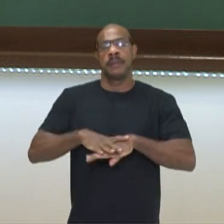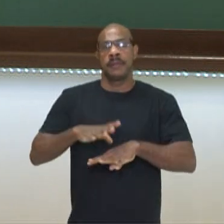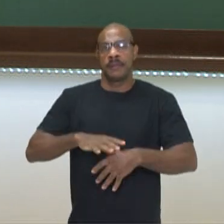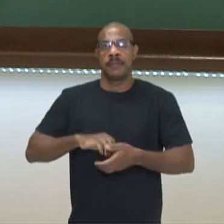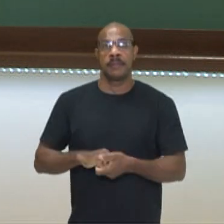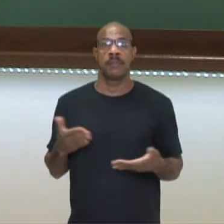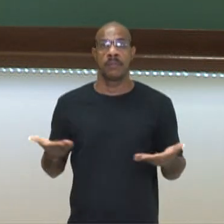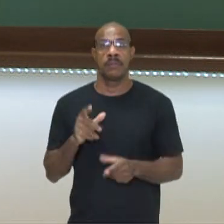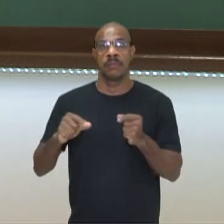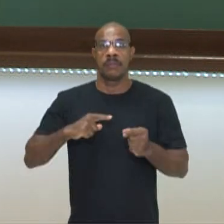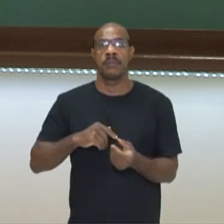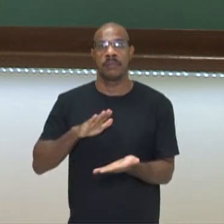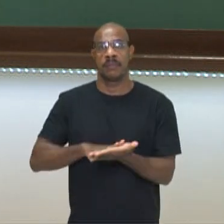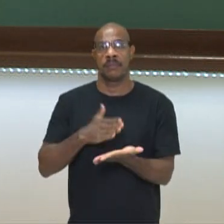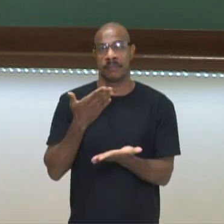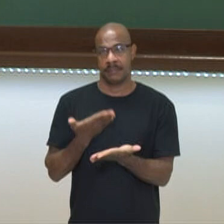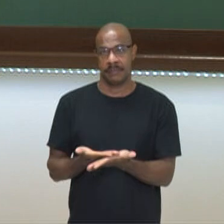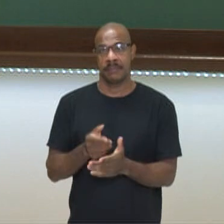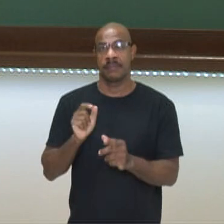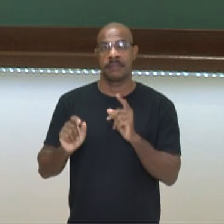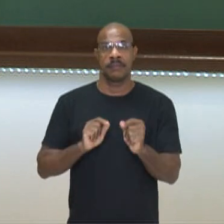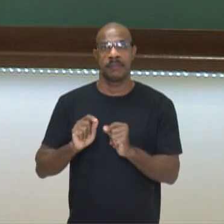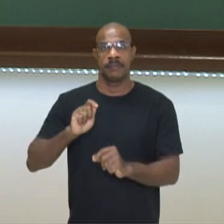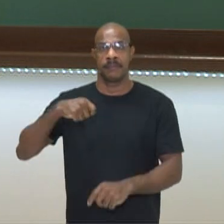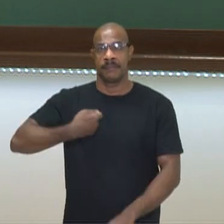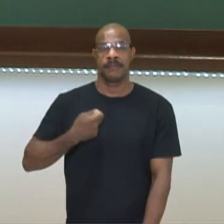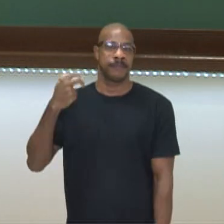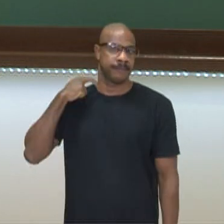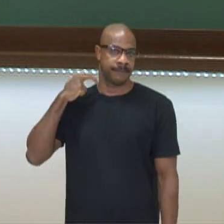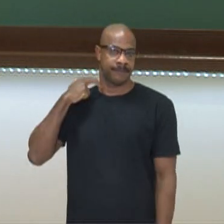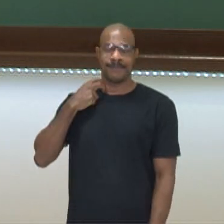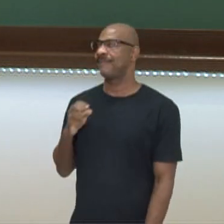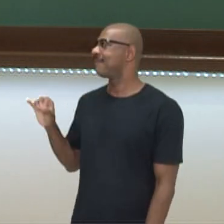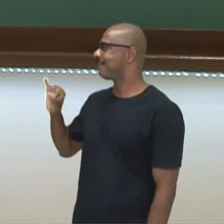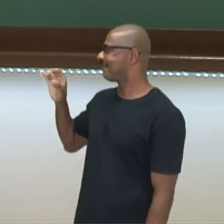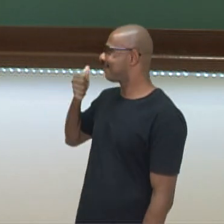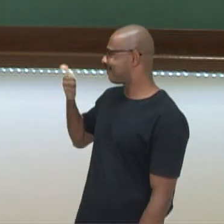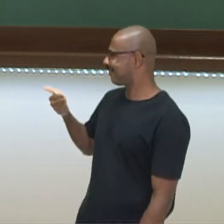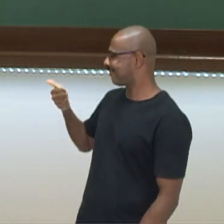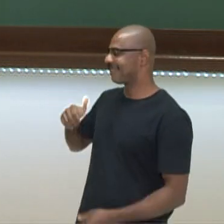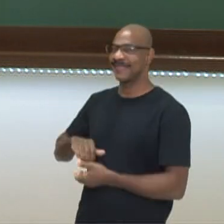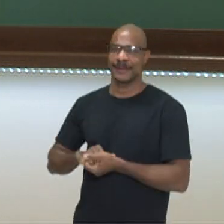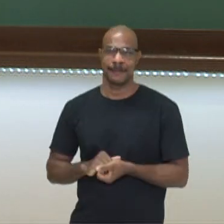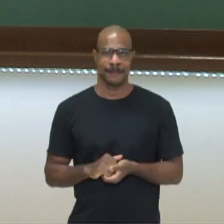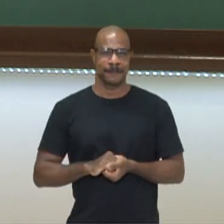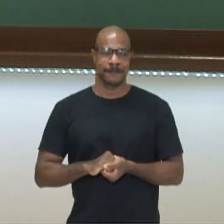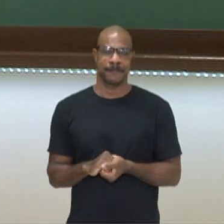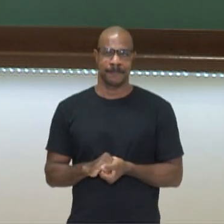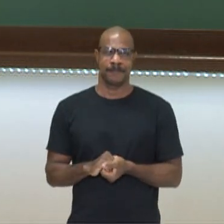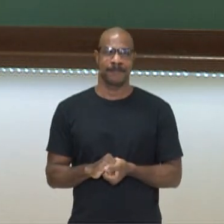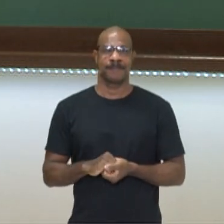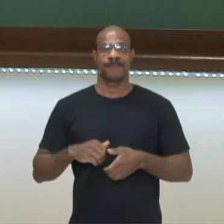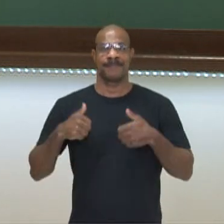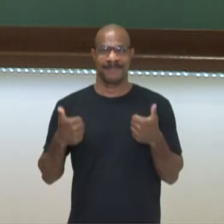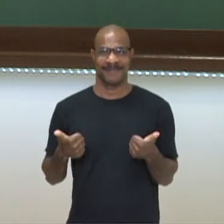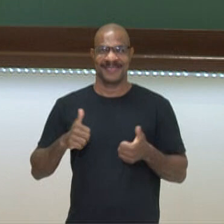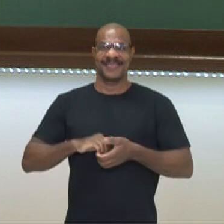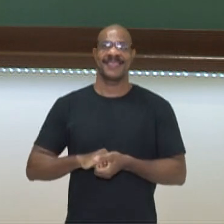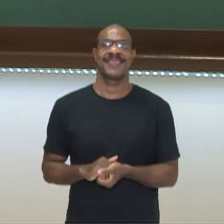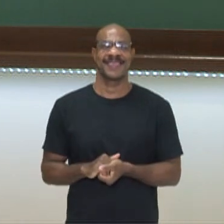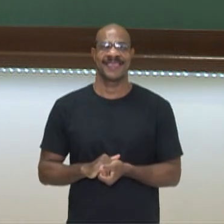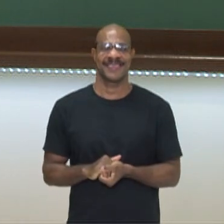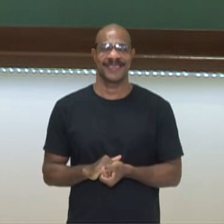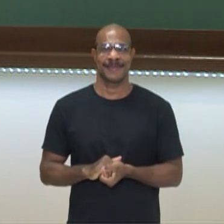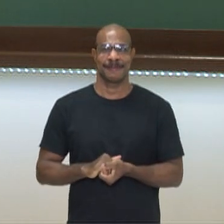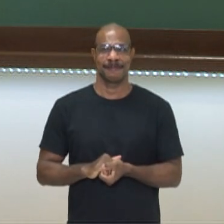E hoje nós temos aqui o nosso intérprete, o Valdilson. Tudo bem, professor? Tudo bem também.